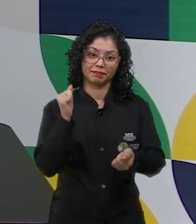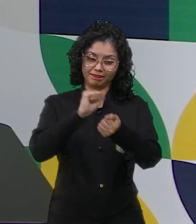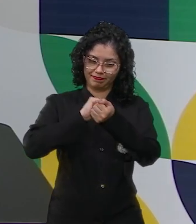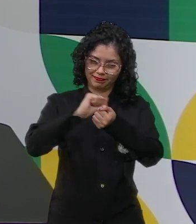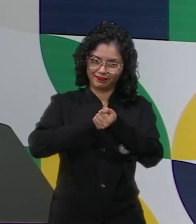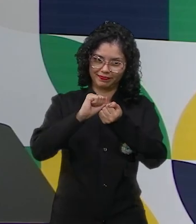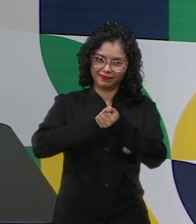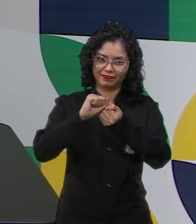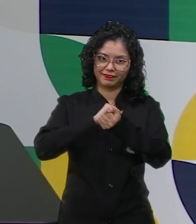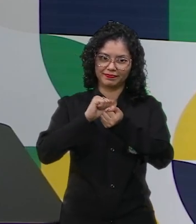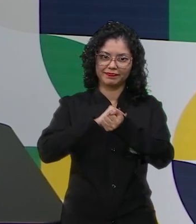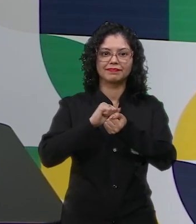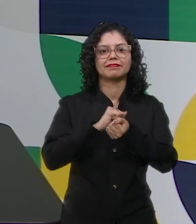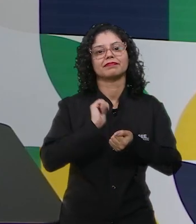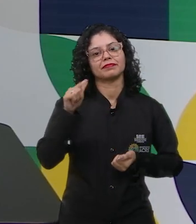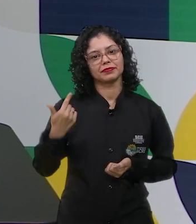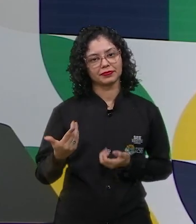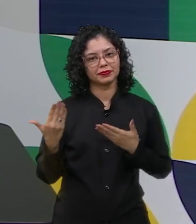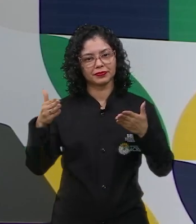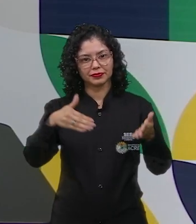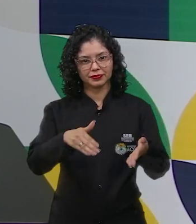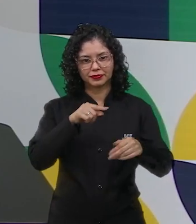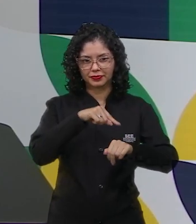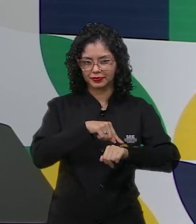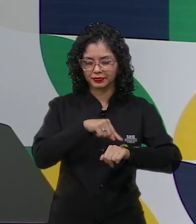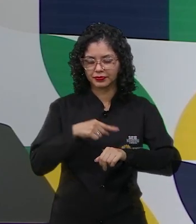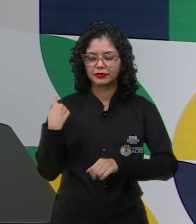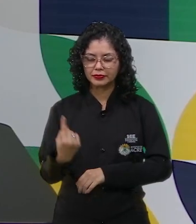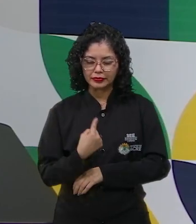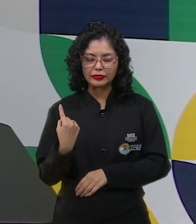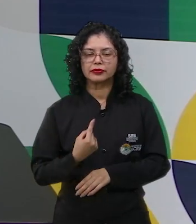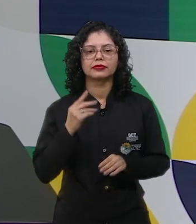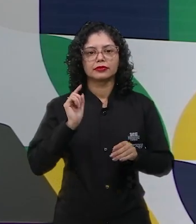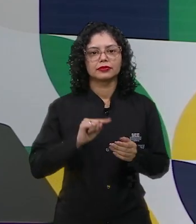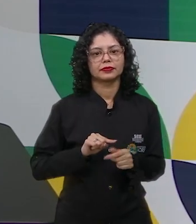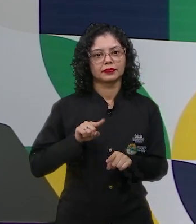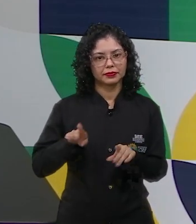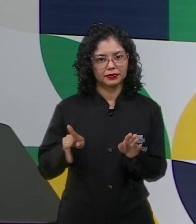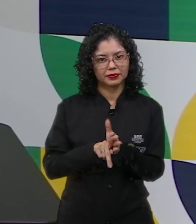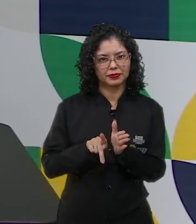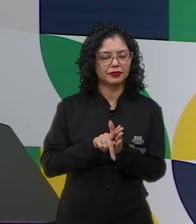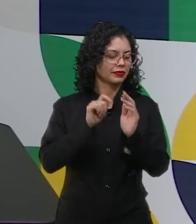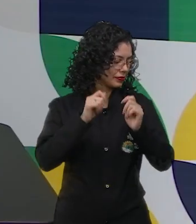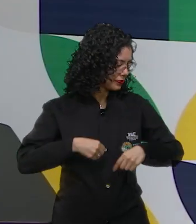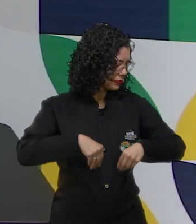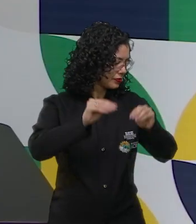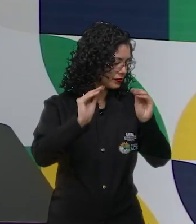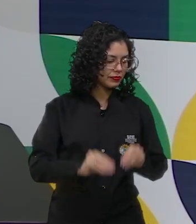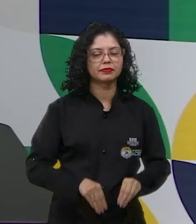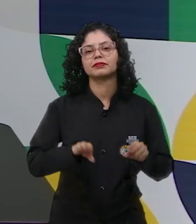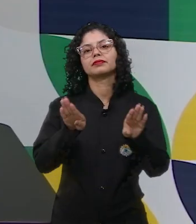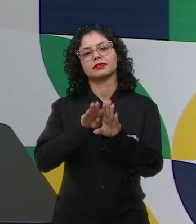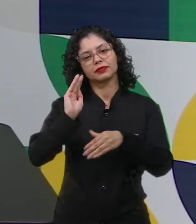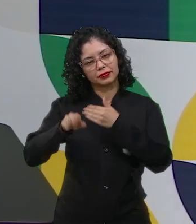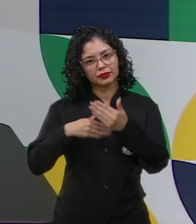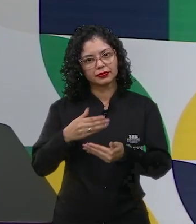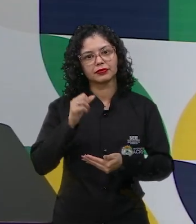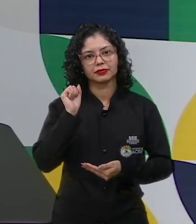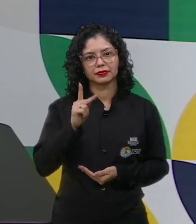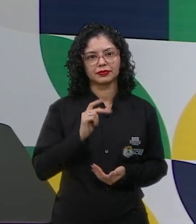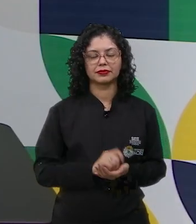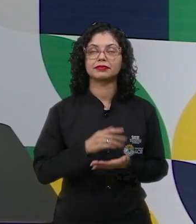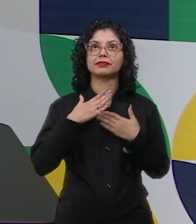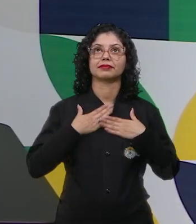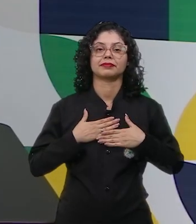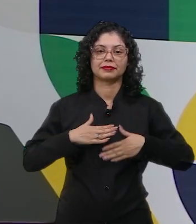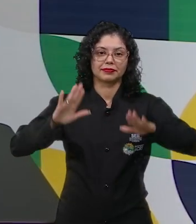mão. Né? Depois de um tempo chegou lá o tanquinho, a centrifugadora, mas era ali na mão, enxaguando, né? Todo esse processo. E graças